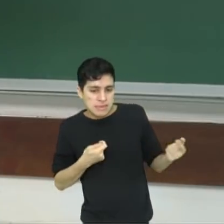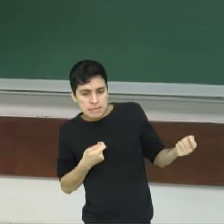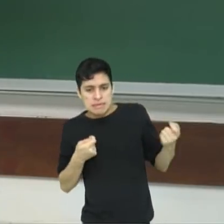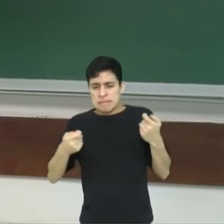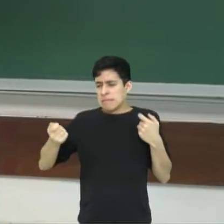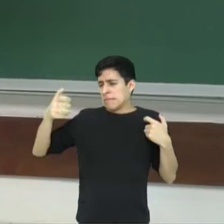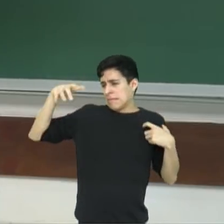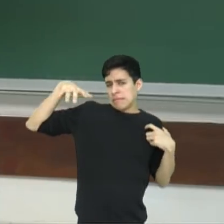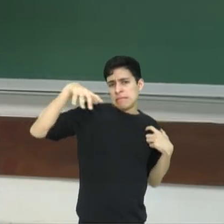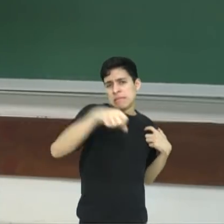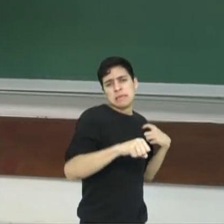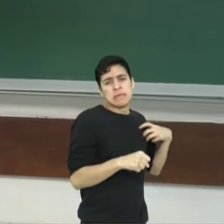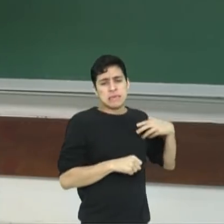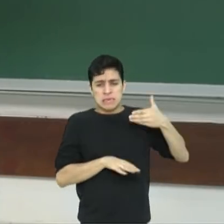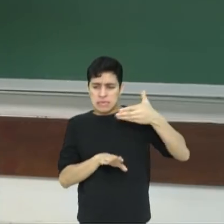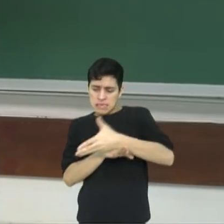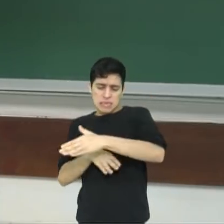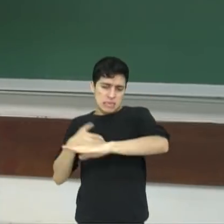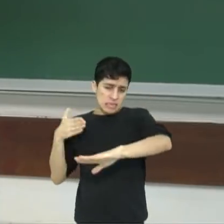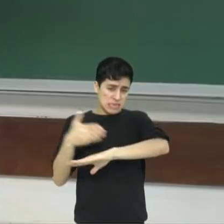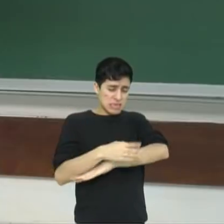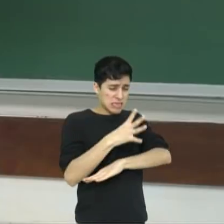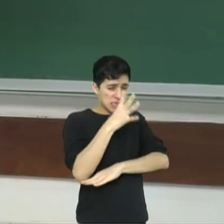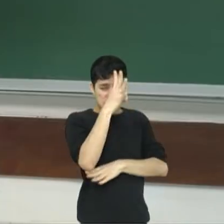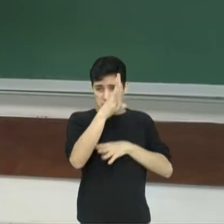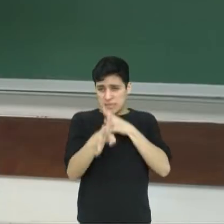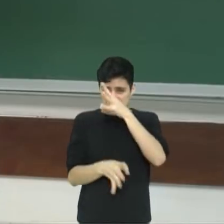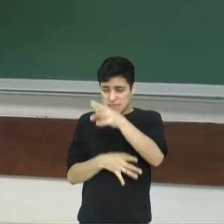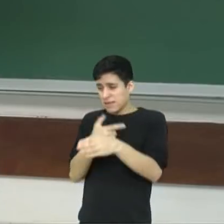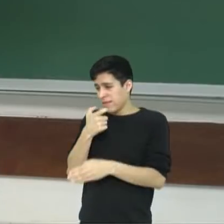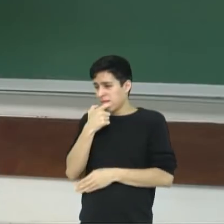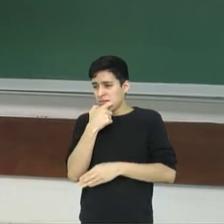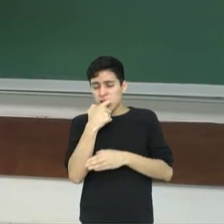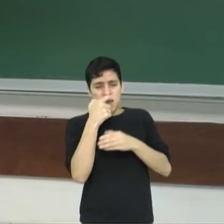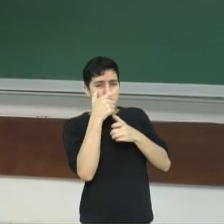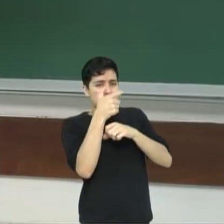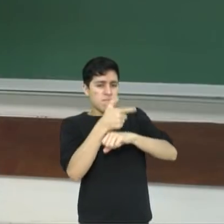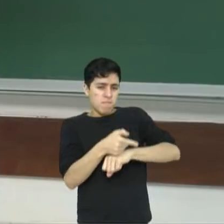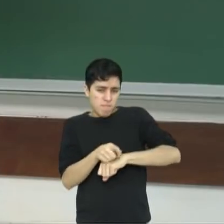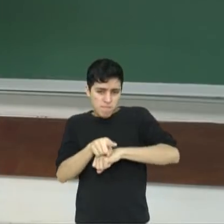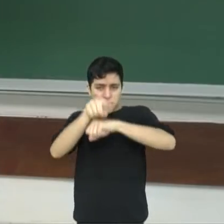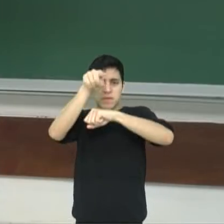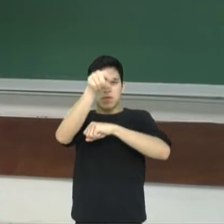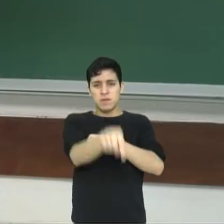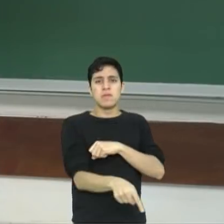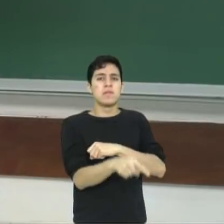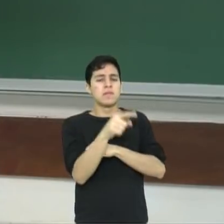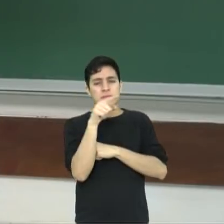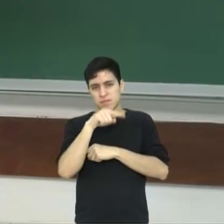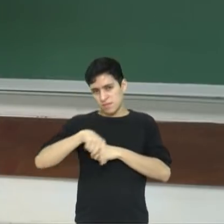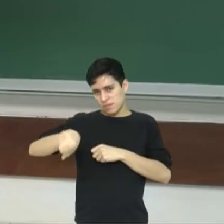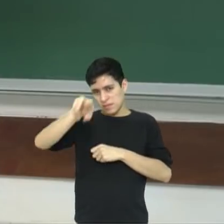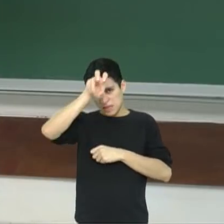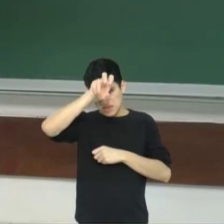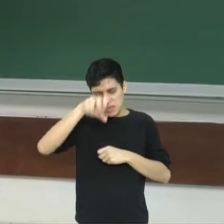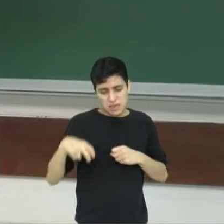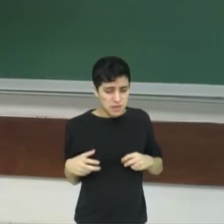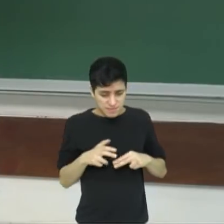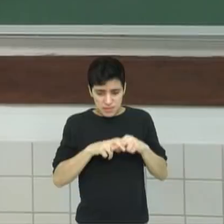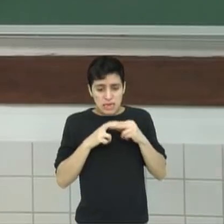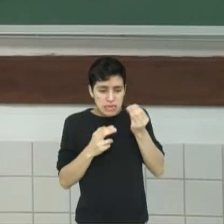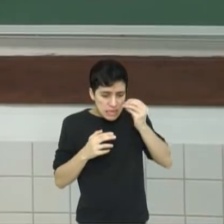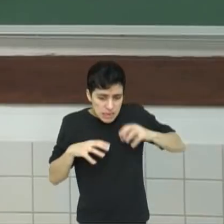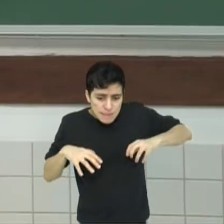de invasões, de guerras, de Inglaterra bombardeando o Egito por disputa da região do Canal de Suez,